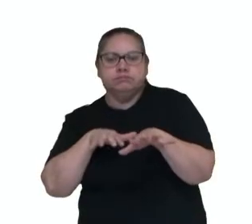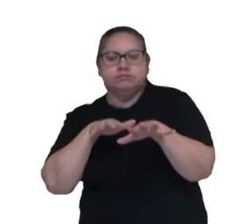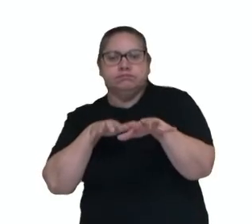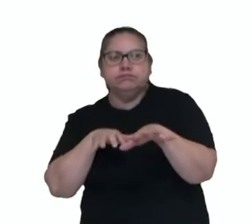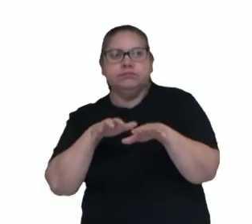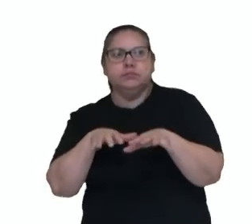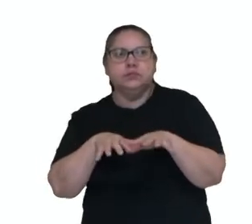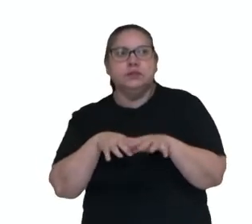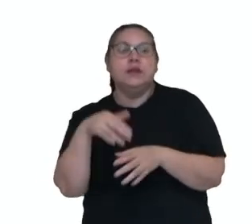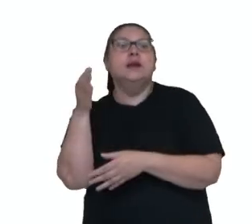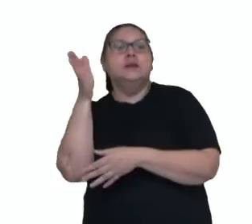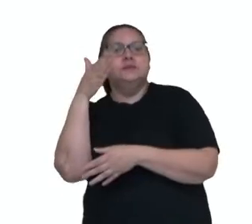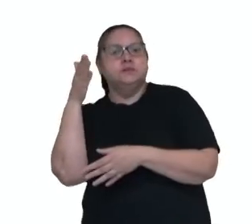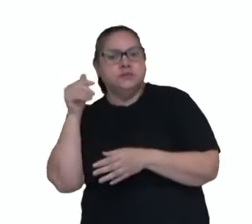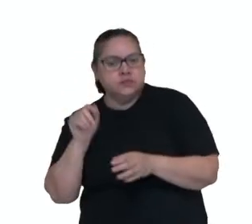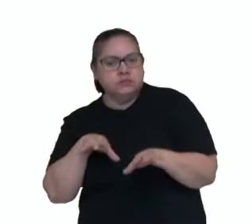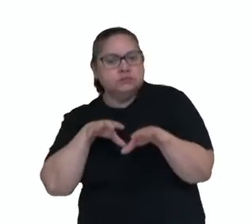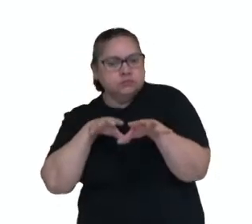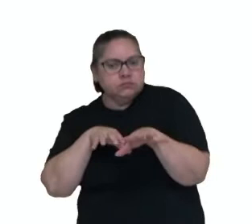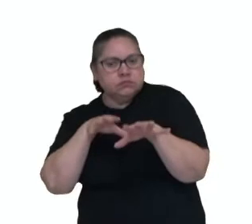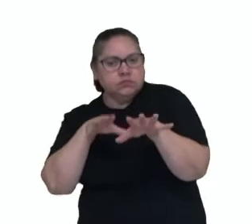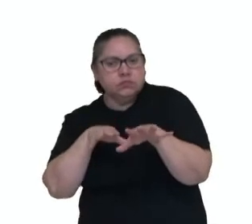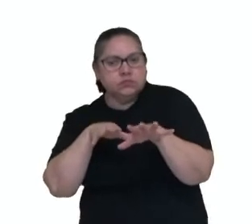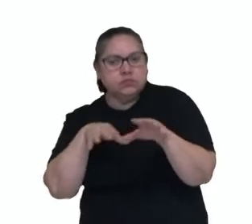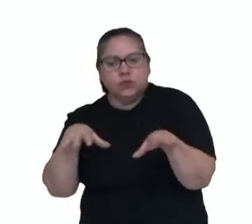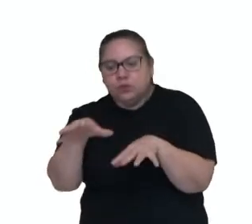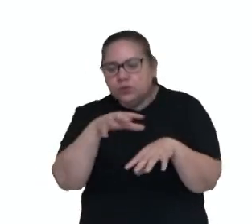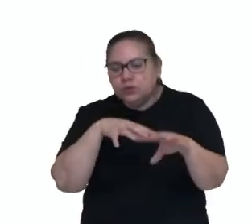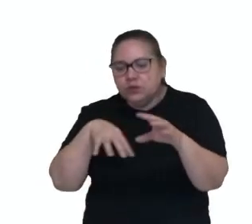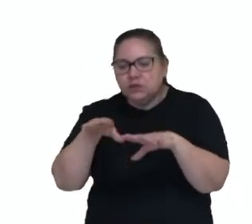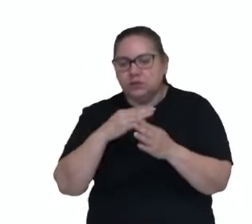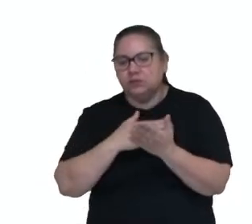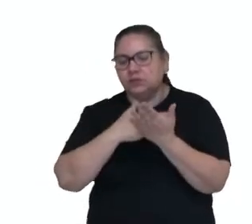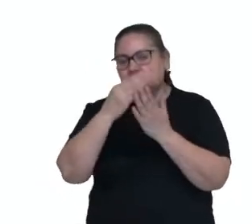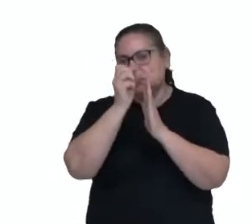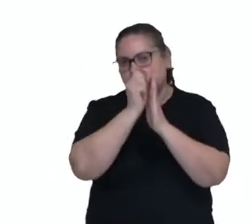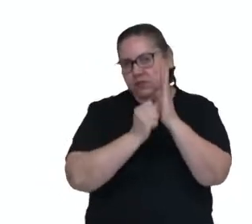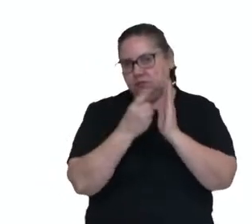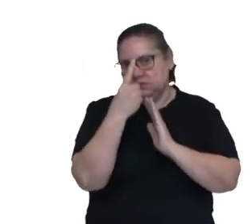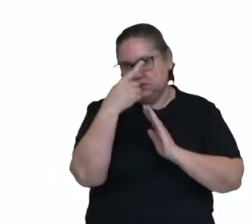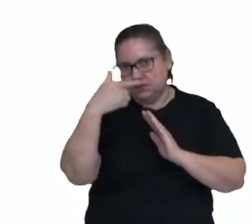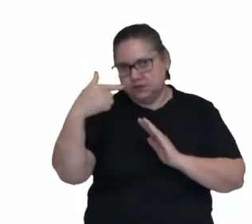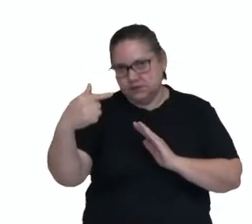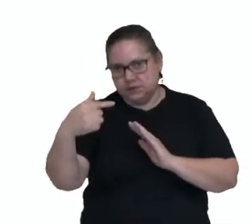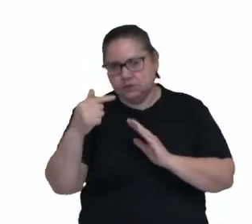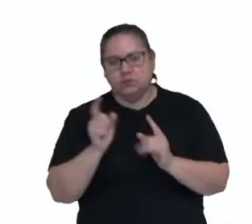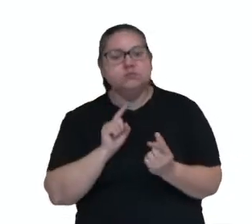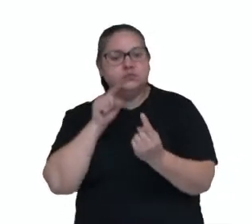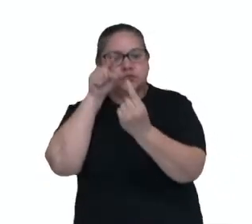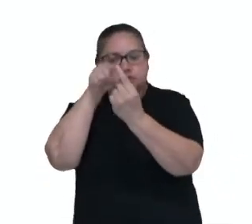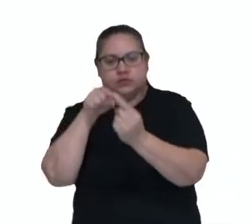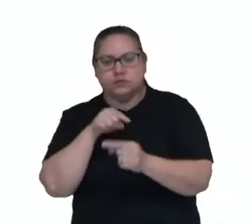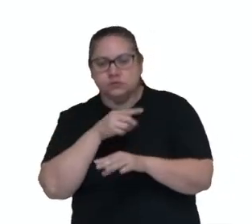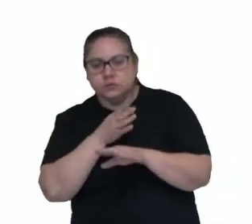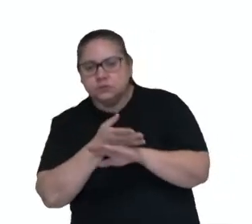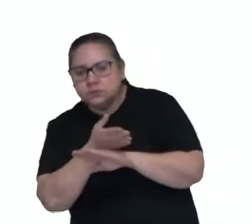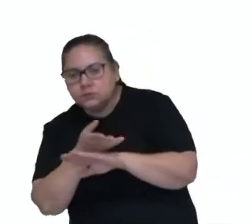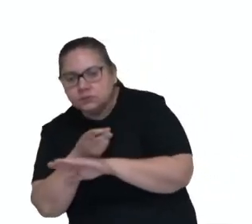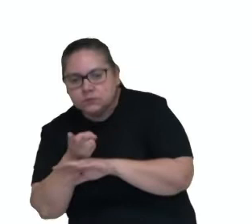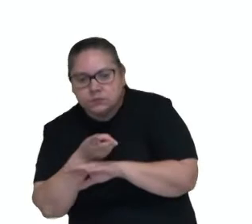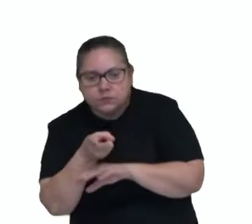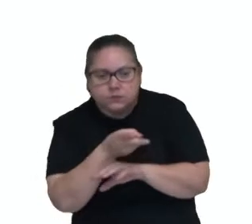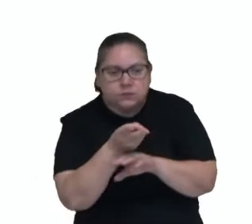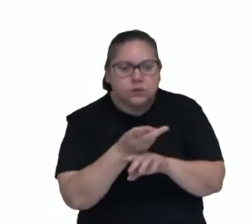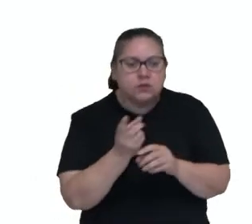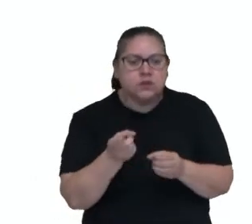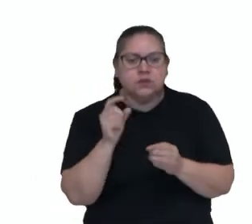As bandeiras foram expedições organizadas a partir do século XVII. com o objetivo de explorar e reconhecer o